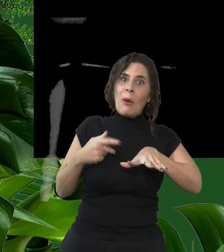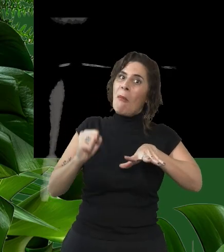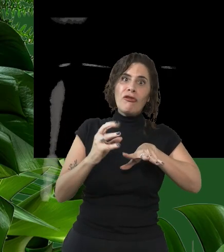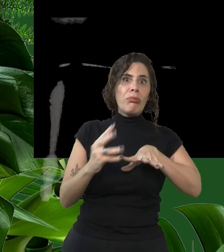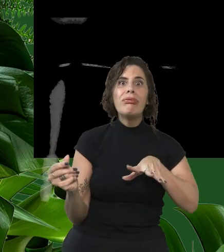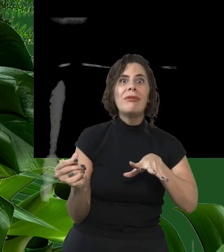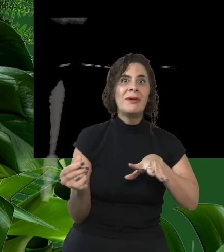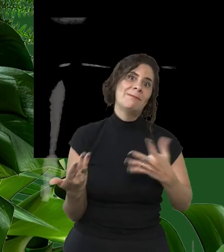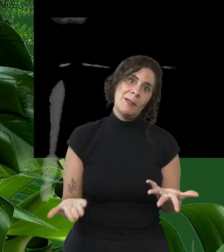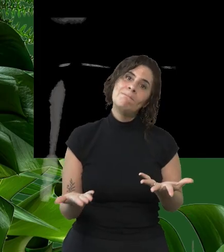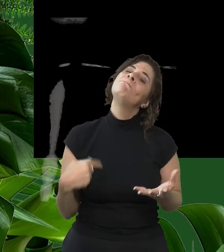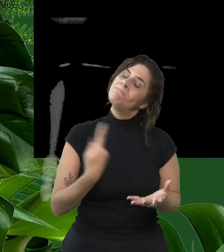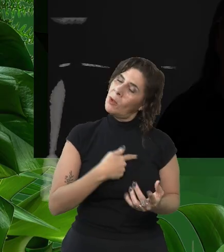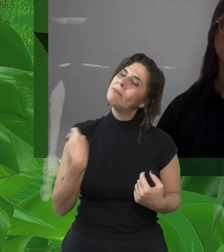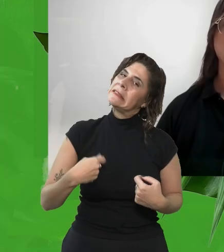são fundamentais, como essa de hoje.